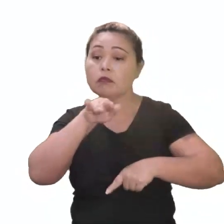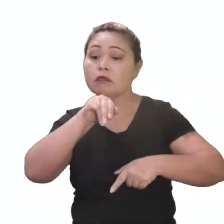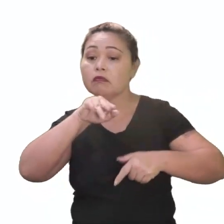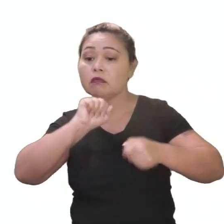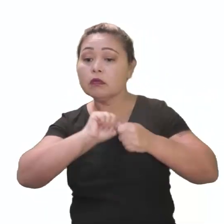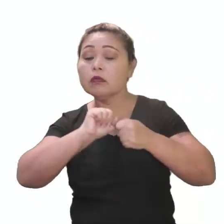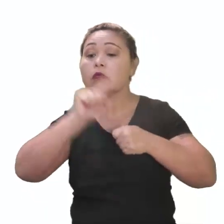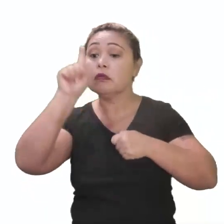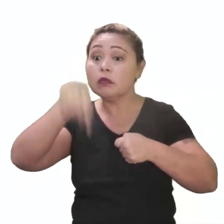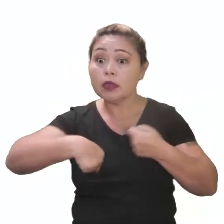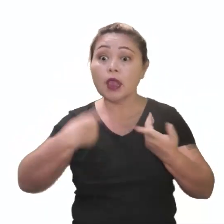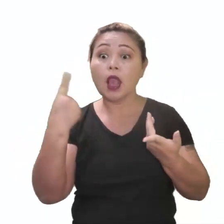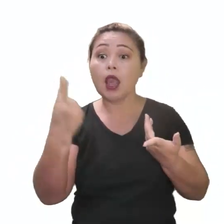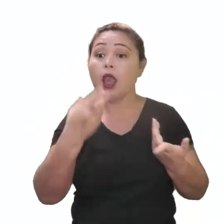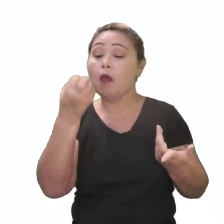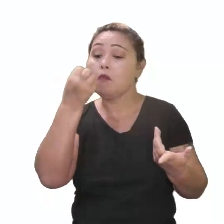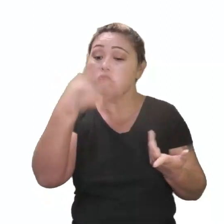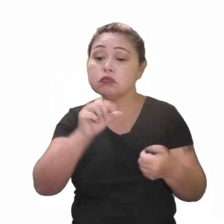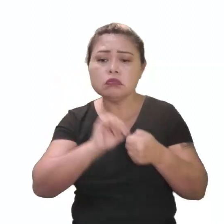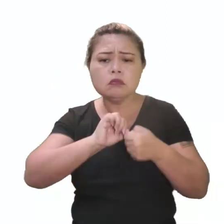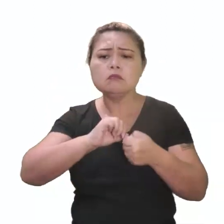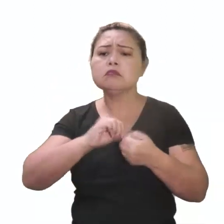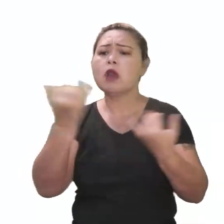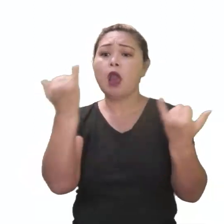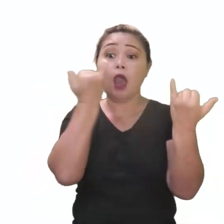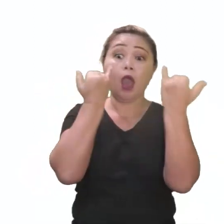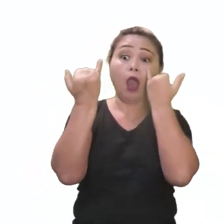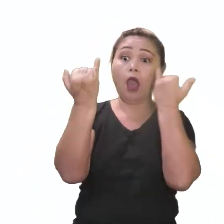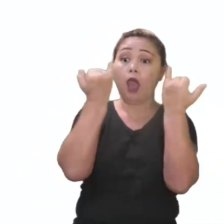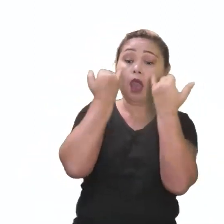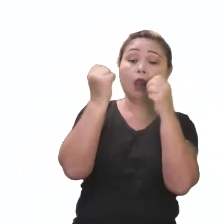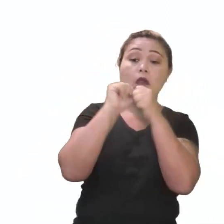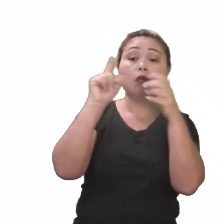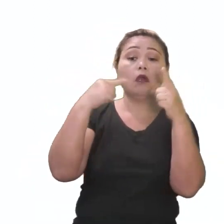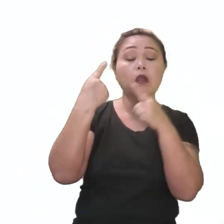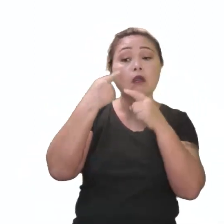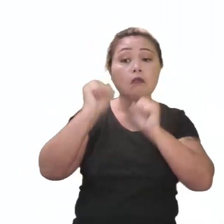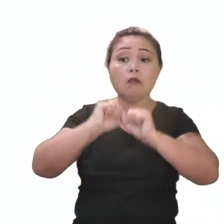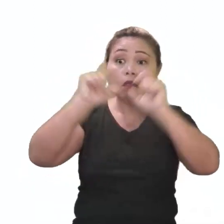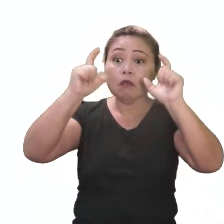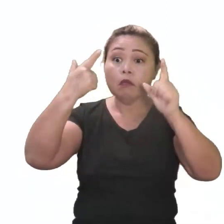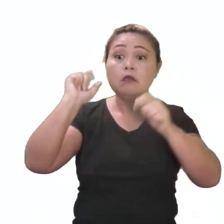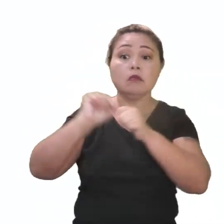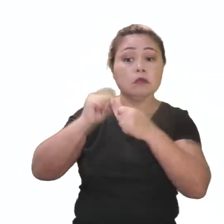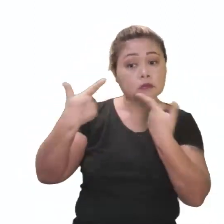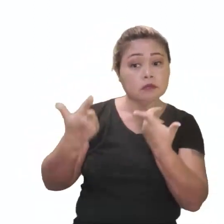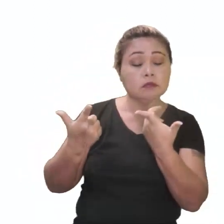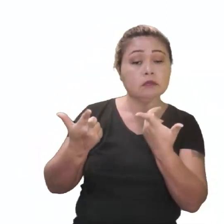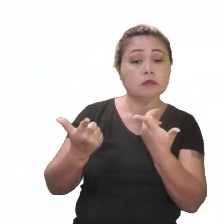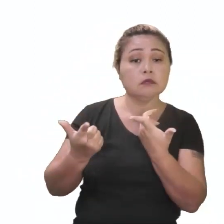fósseis são uma peça riquíssima de informação. Presta atenção aqui em mim.